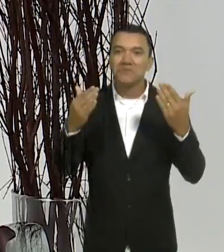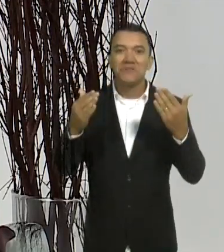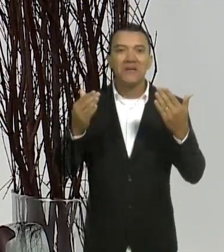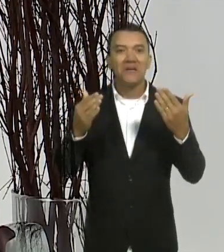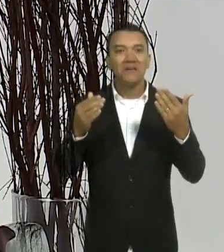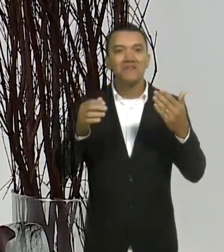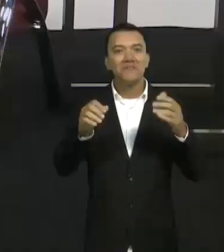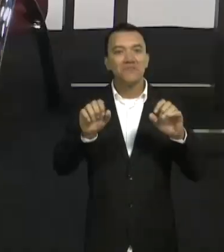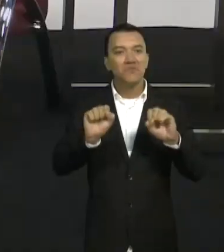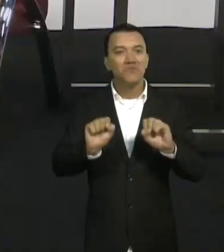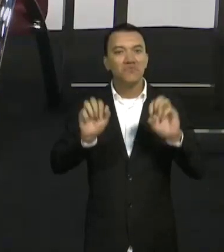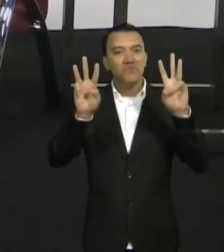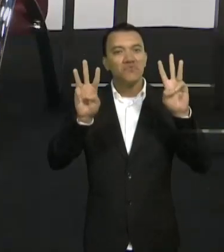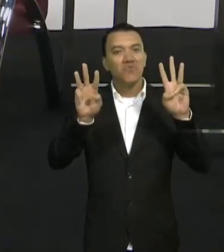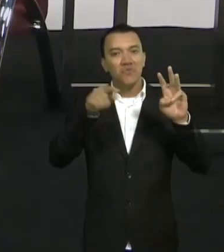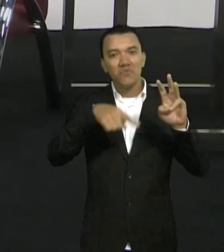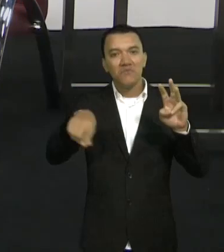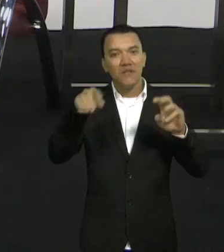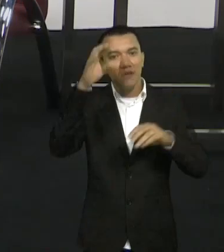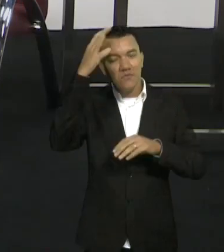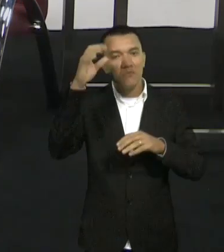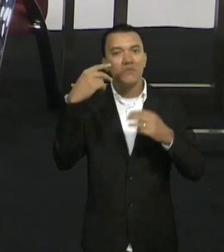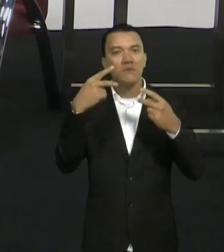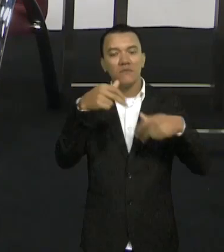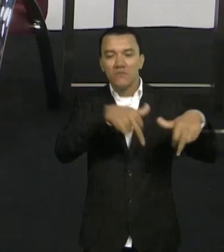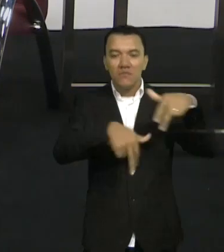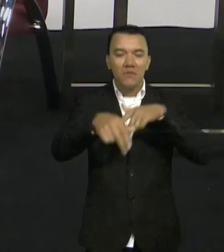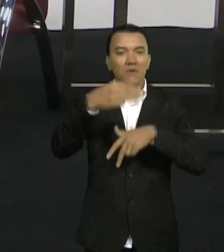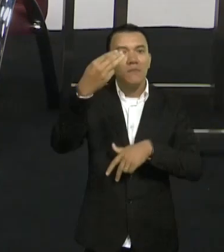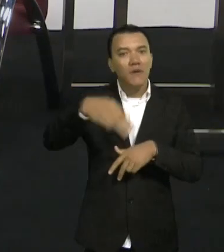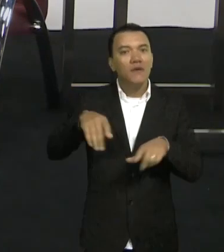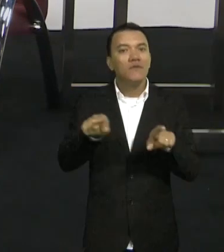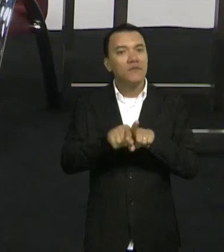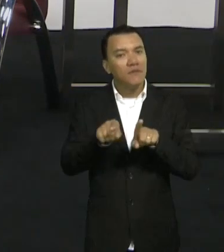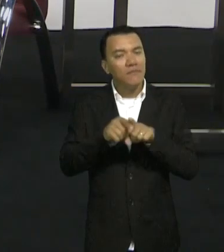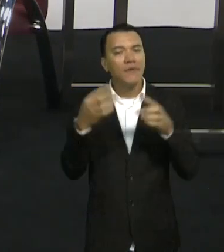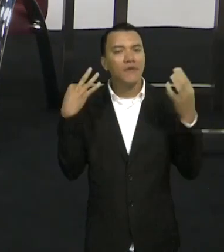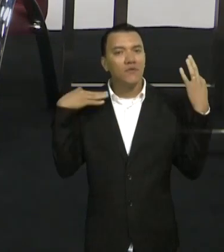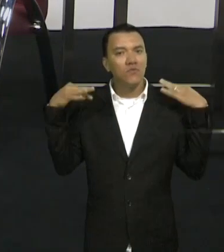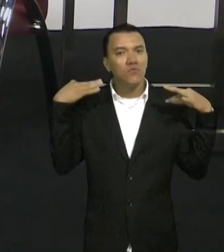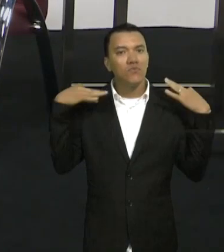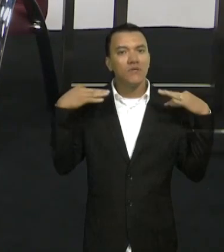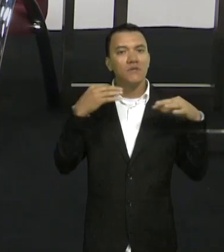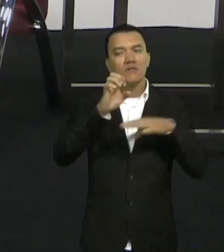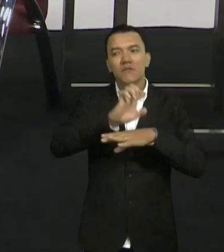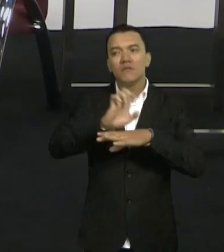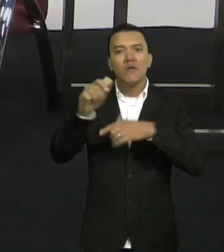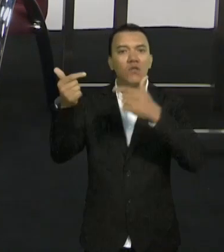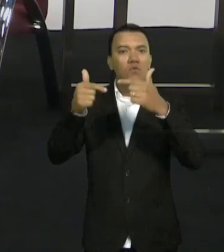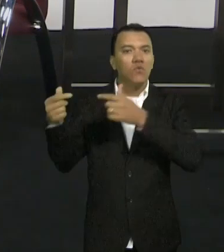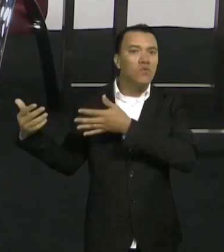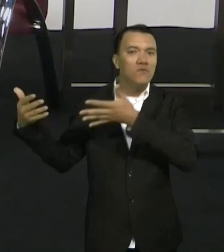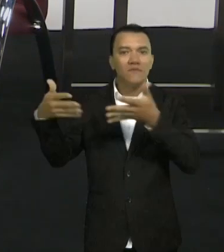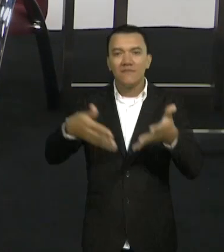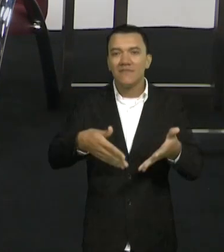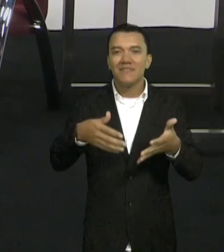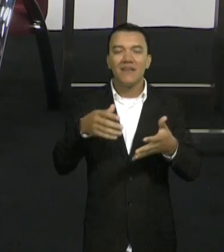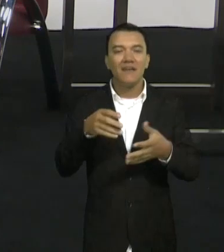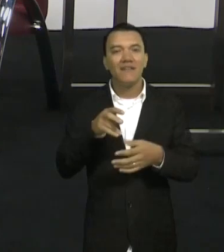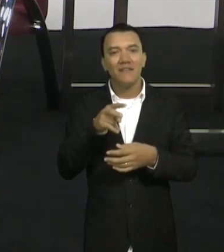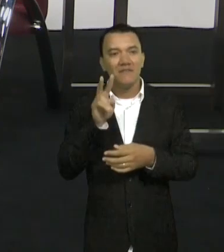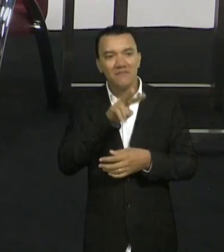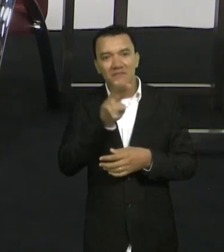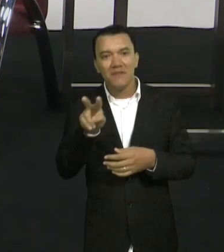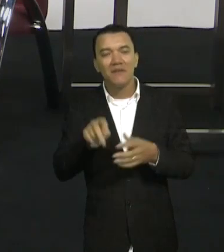Maranhão tem a oferecer para o nosso povo e também para o turista, para as pessoas que vivem em outros estados e ainda não conhecem nossa cultura.